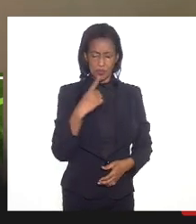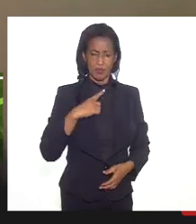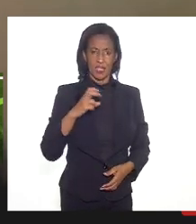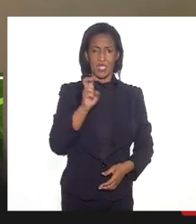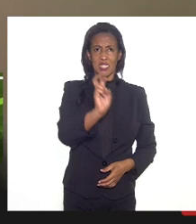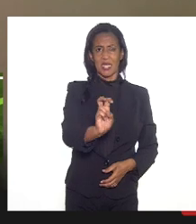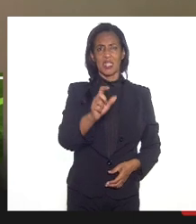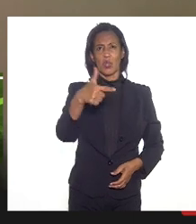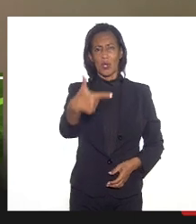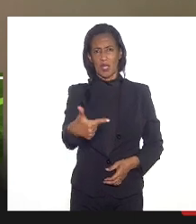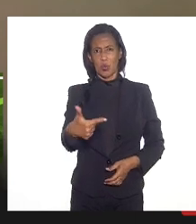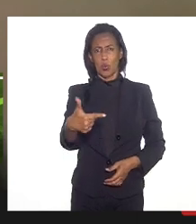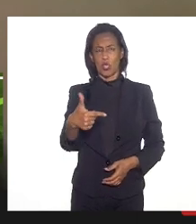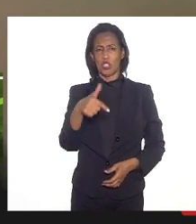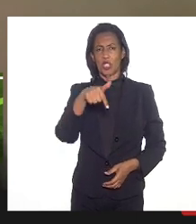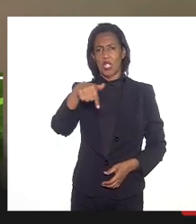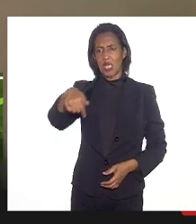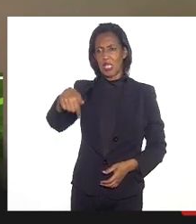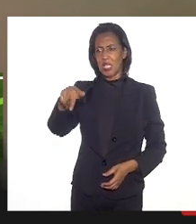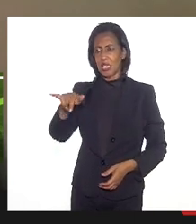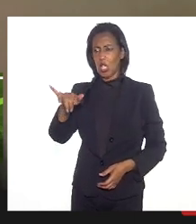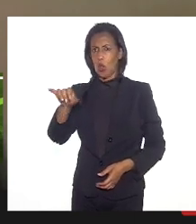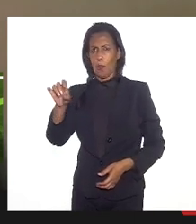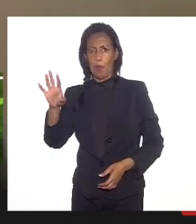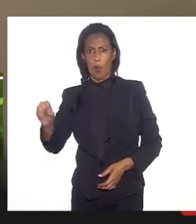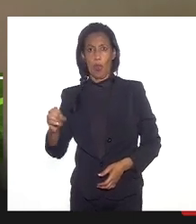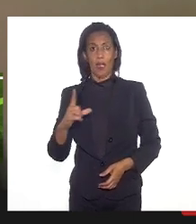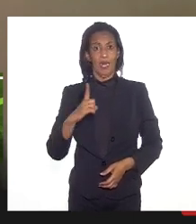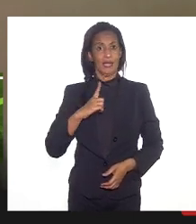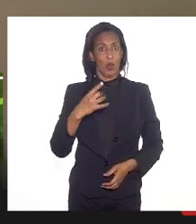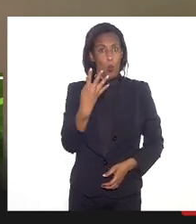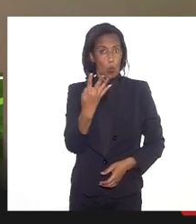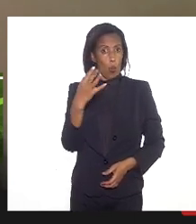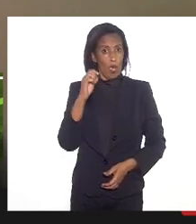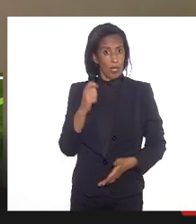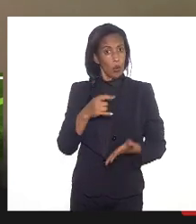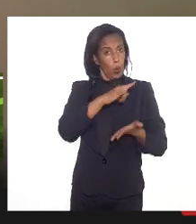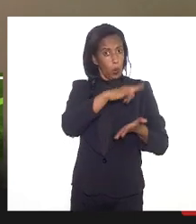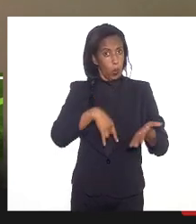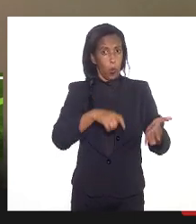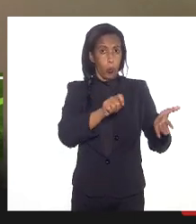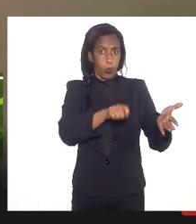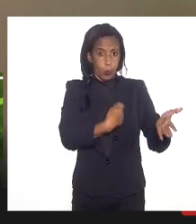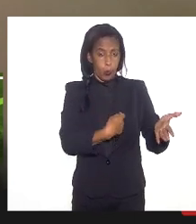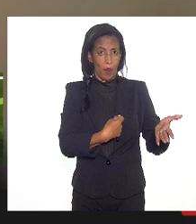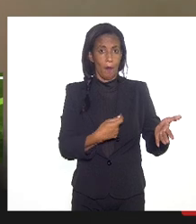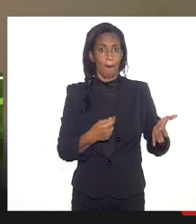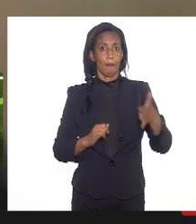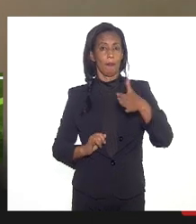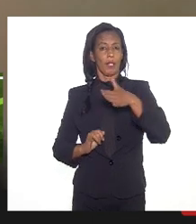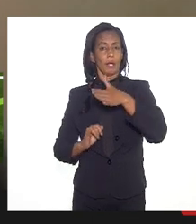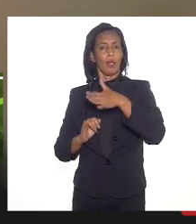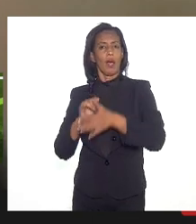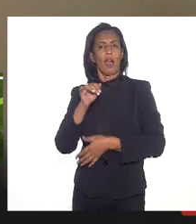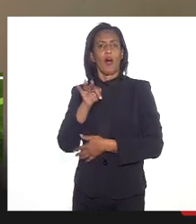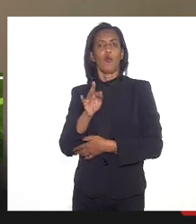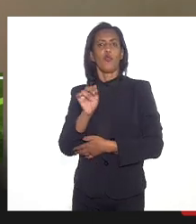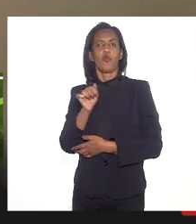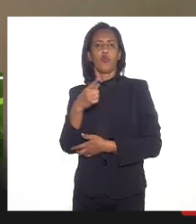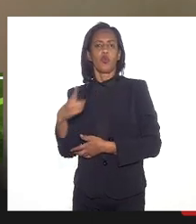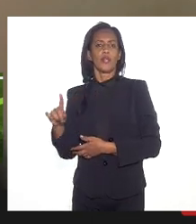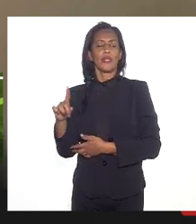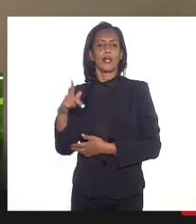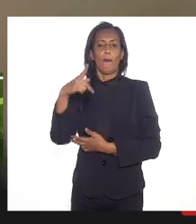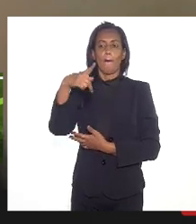52 comunidades quilombolas, sendo 48 certificadas pela Fundação Cultural Palmares.